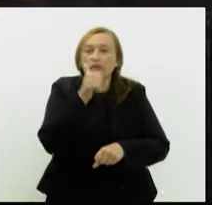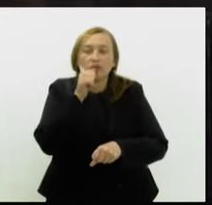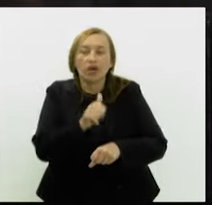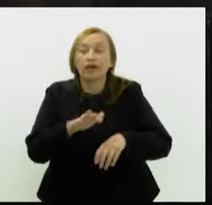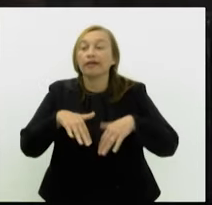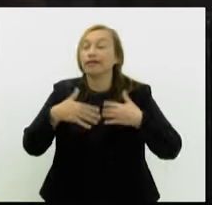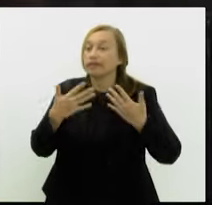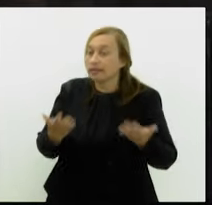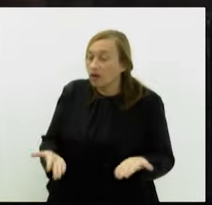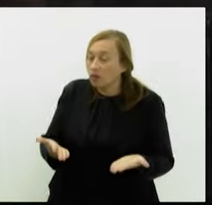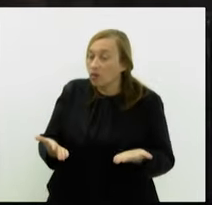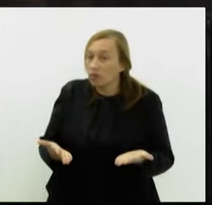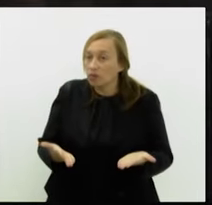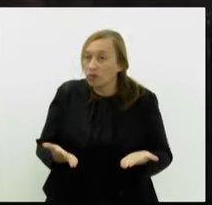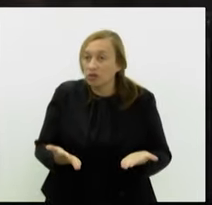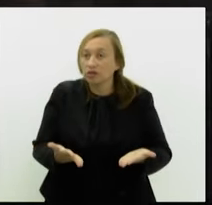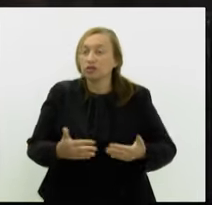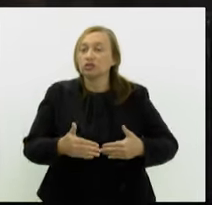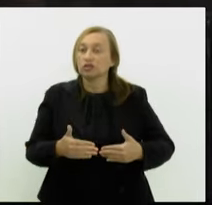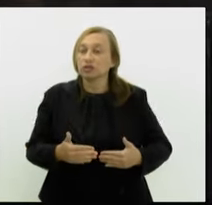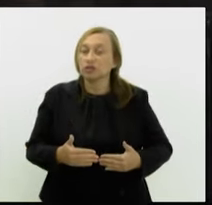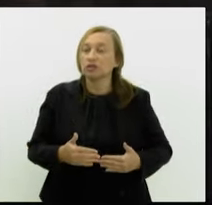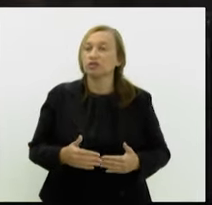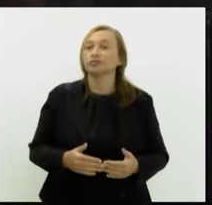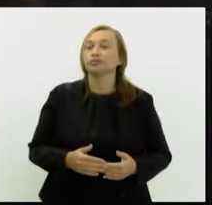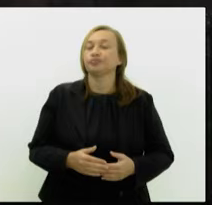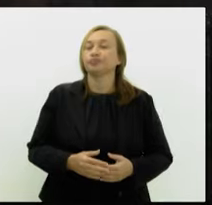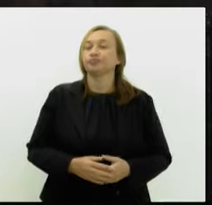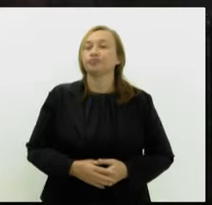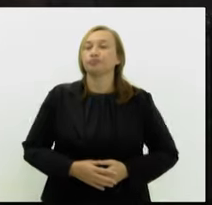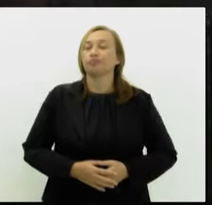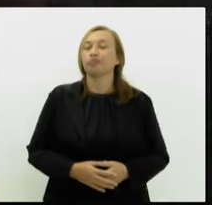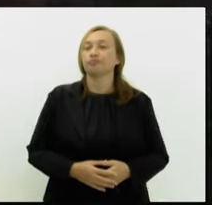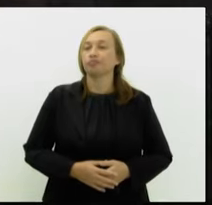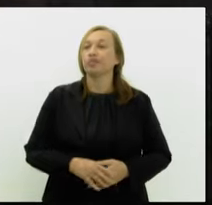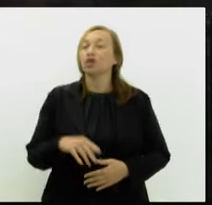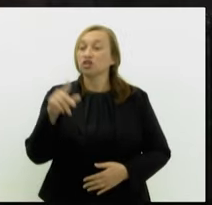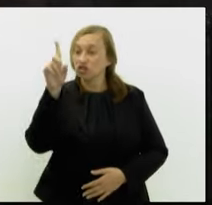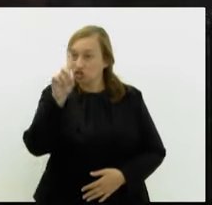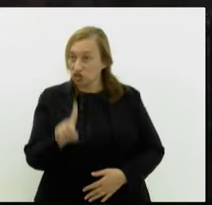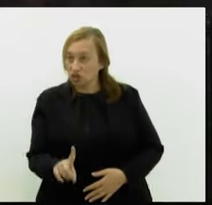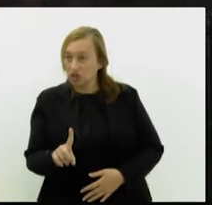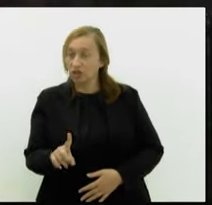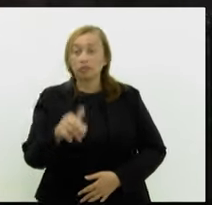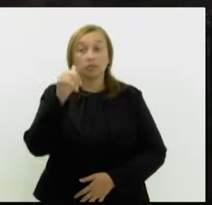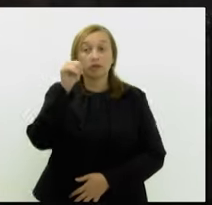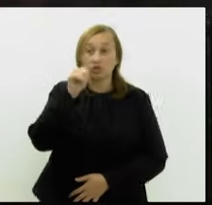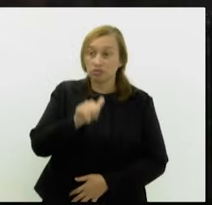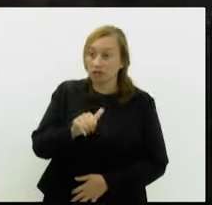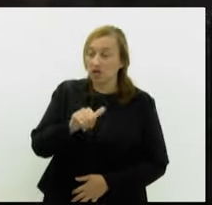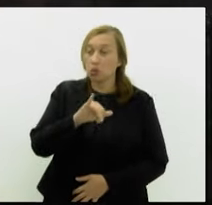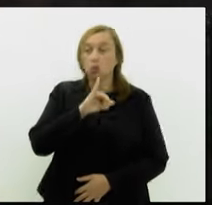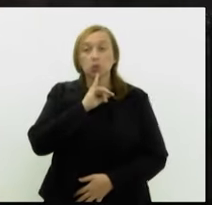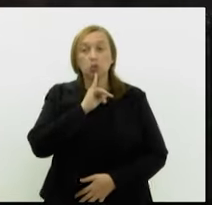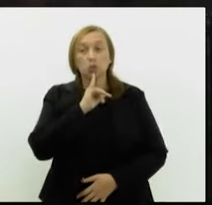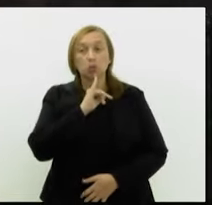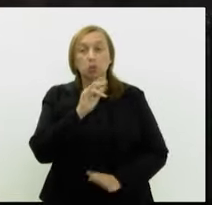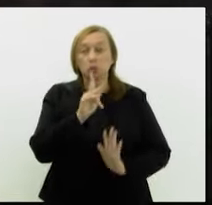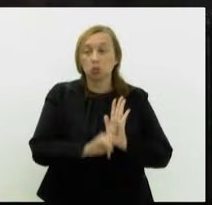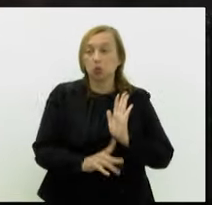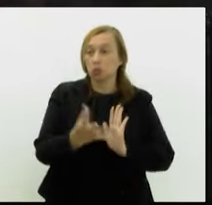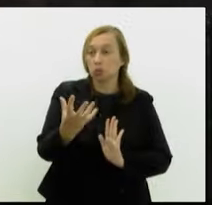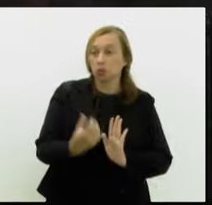Então, a gente sai na vanguarda de uma promoção de direitos para as mulheres. Infelizmente, o projeto